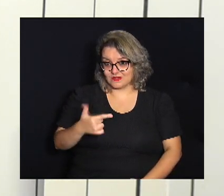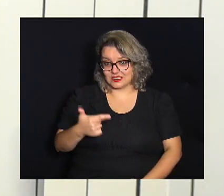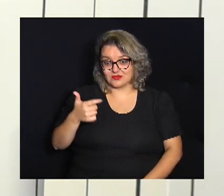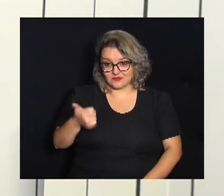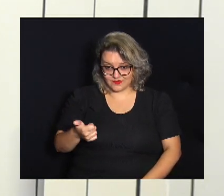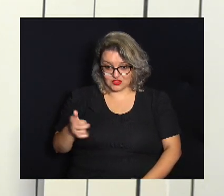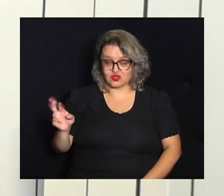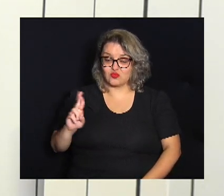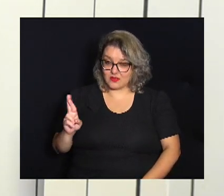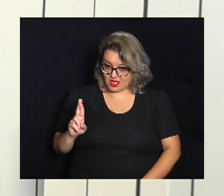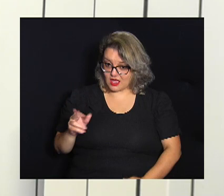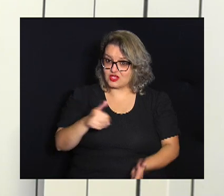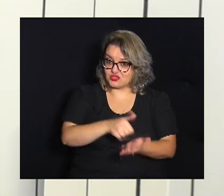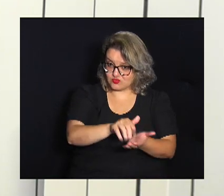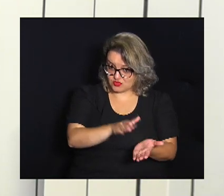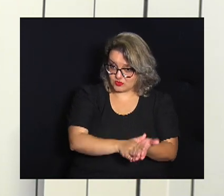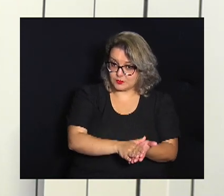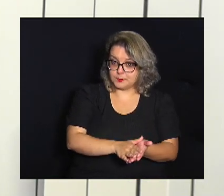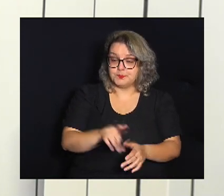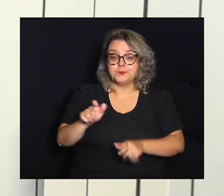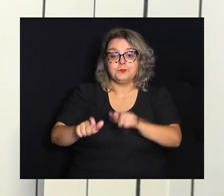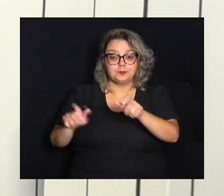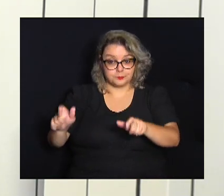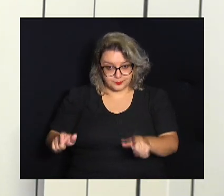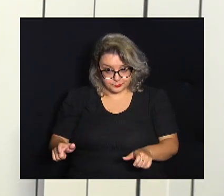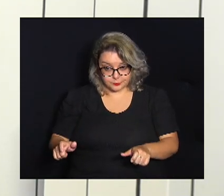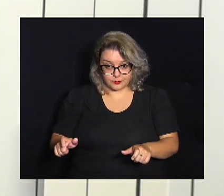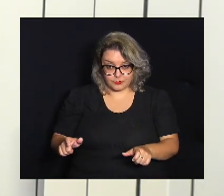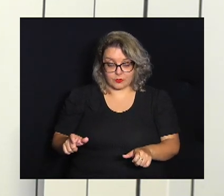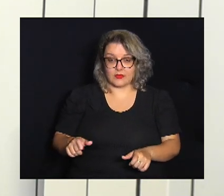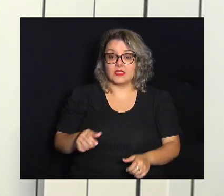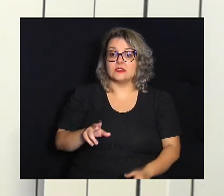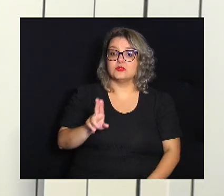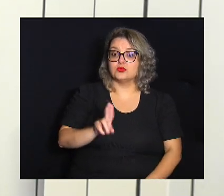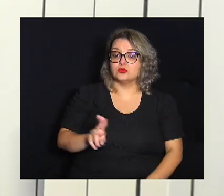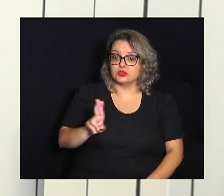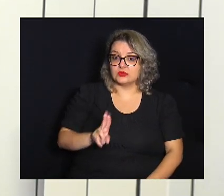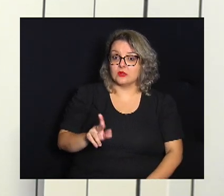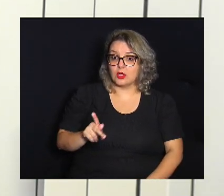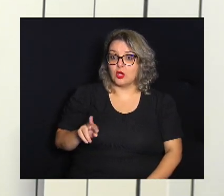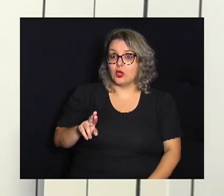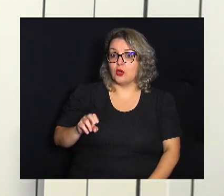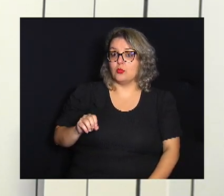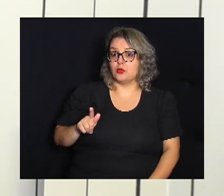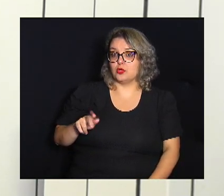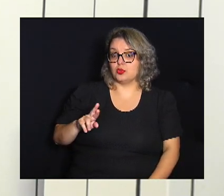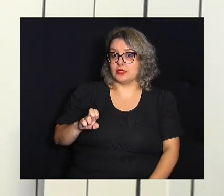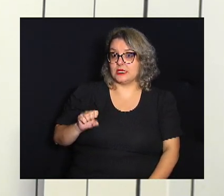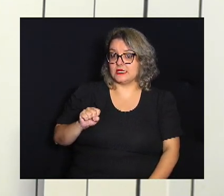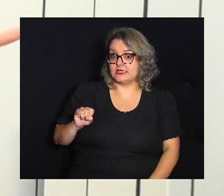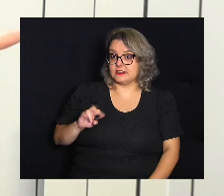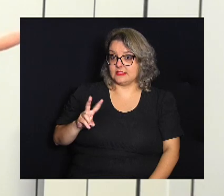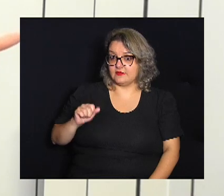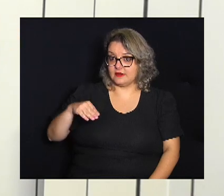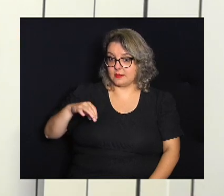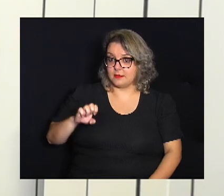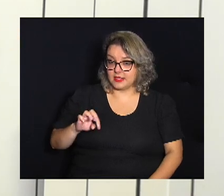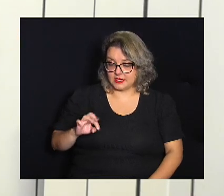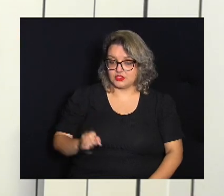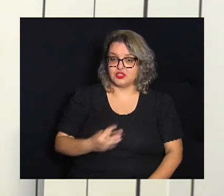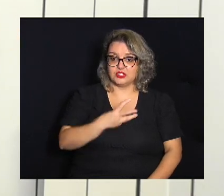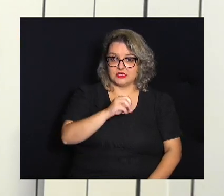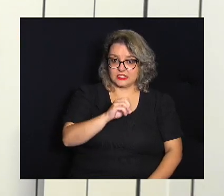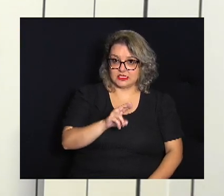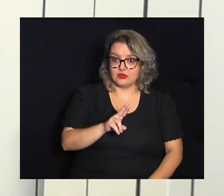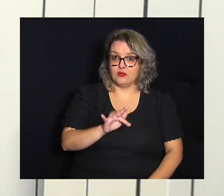17.921. Em caso de pessoa física, serão aplicadas progressivamente multas de 300 UFICs